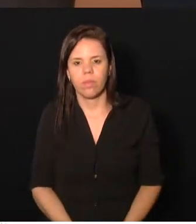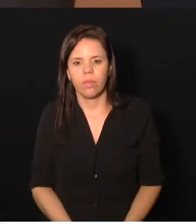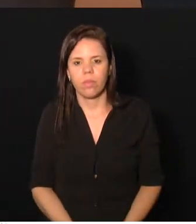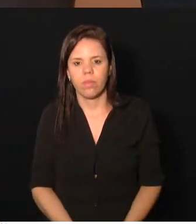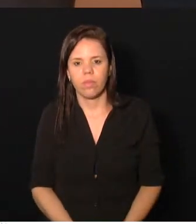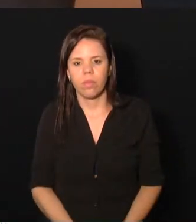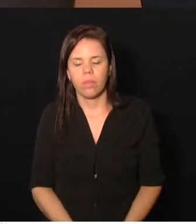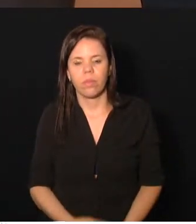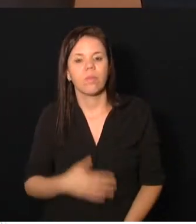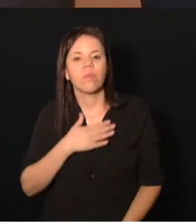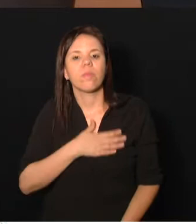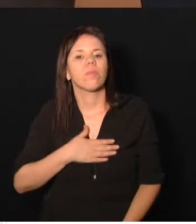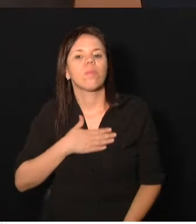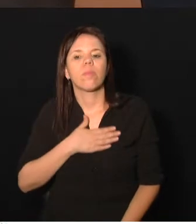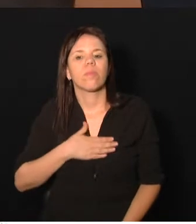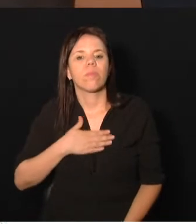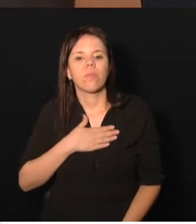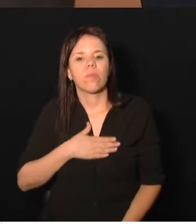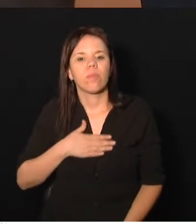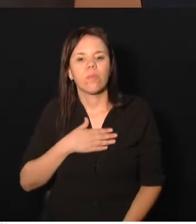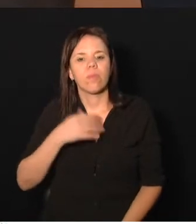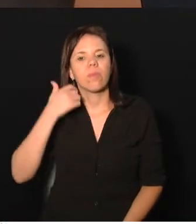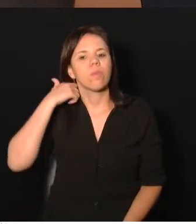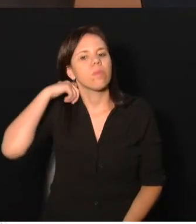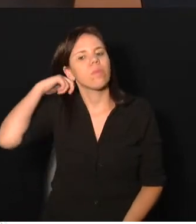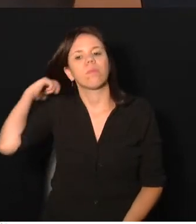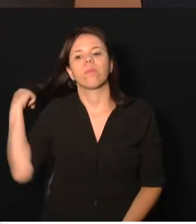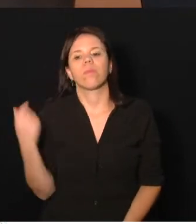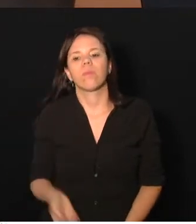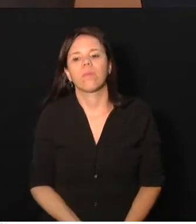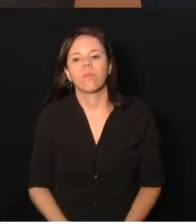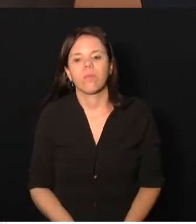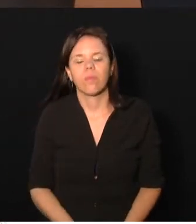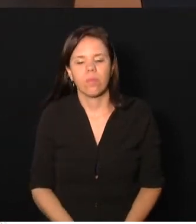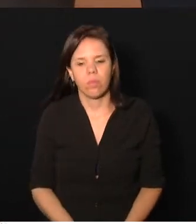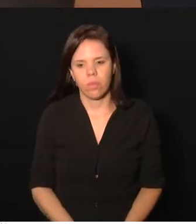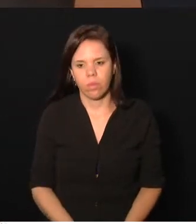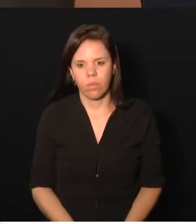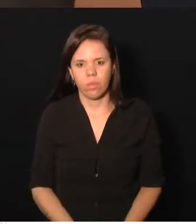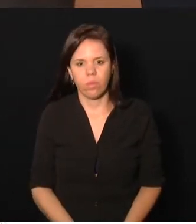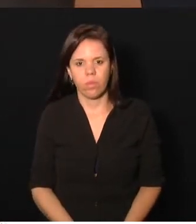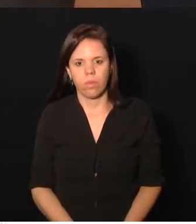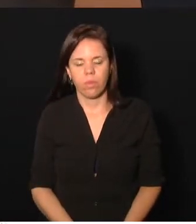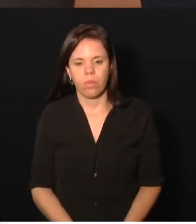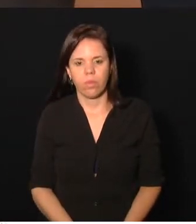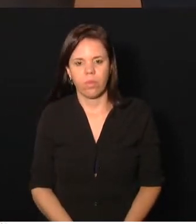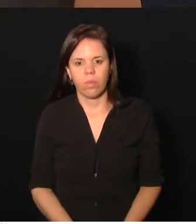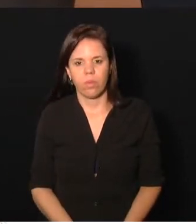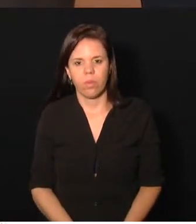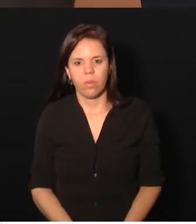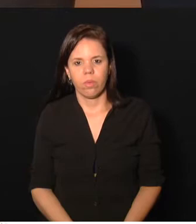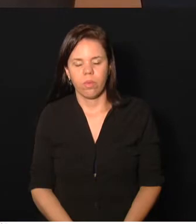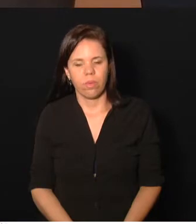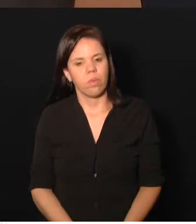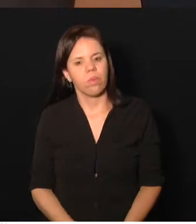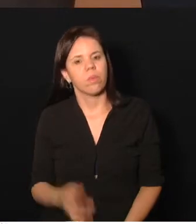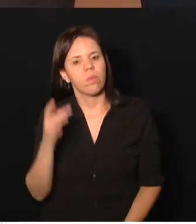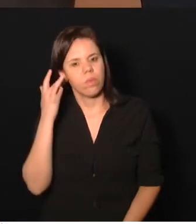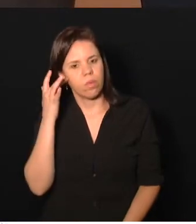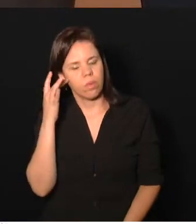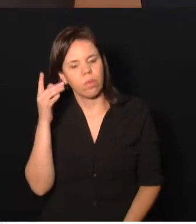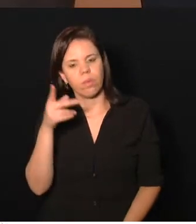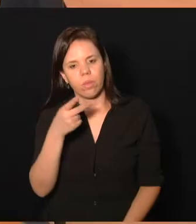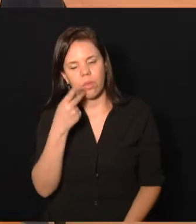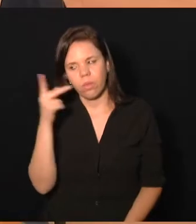eu gostaria de saber se gostaria de ter umas considerações iniciais. Eu acho que ele está fazendo a